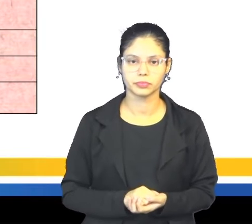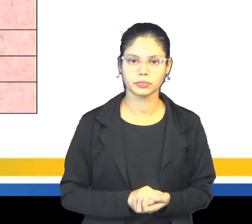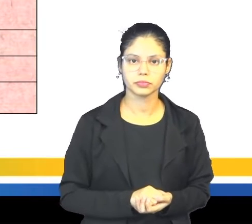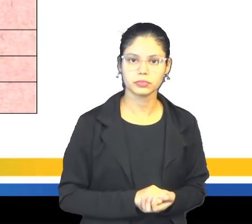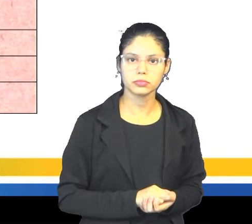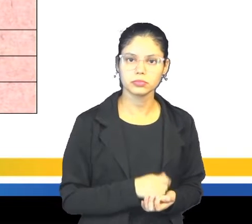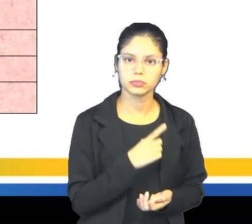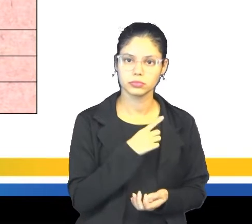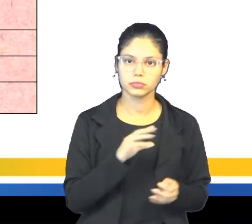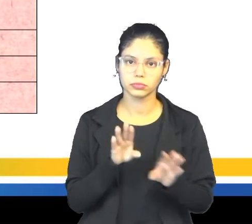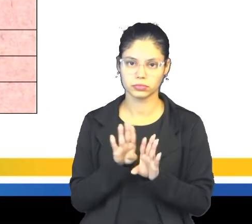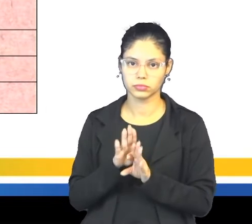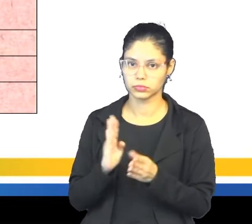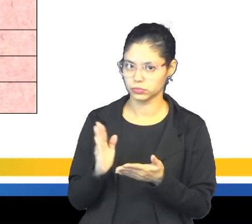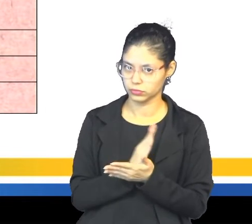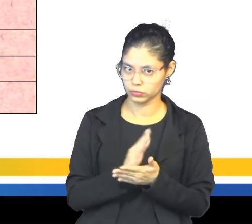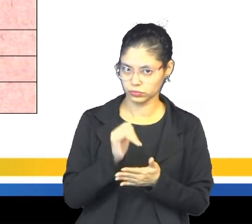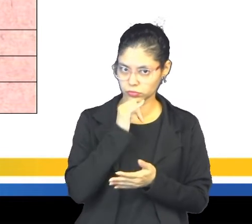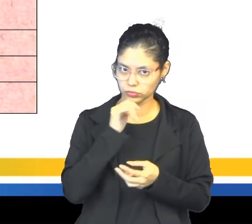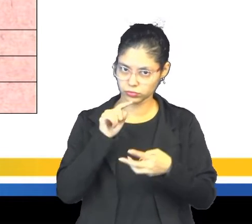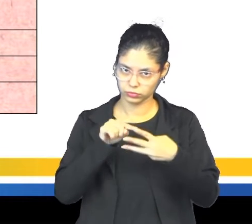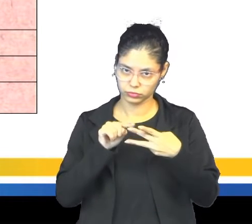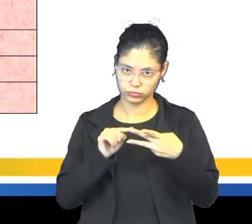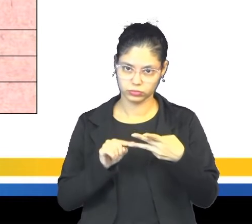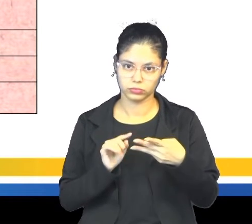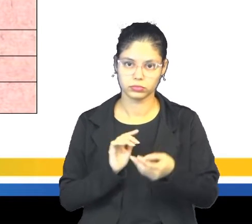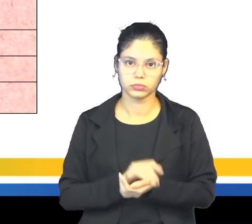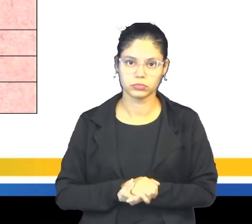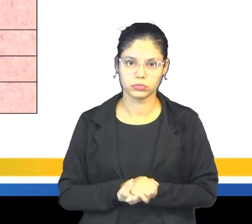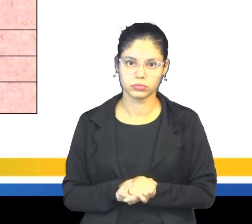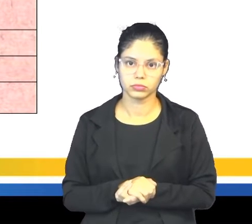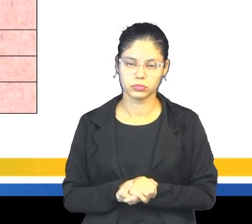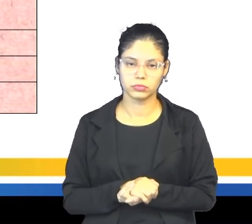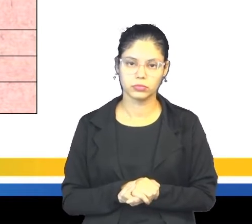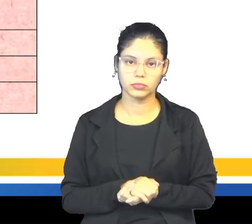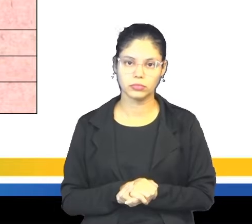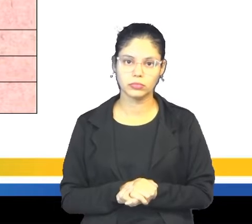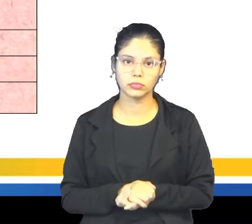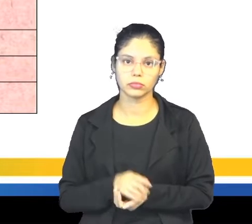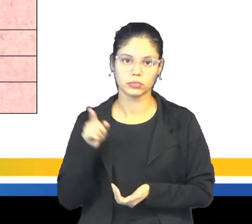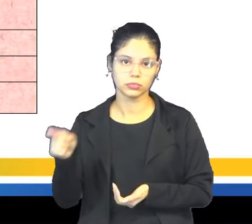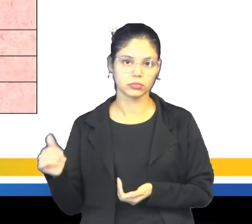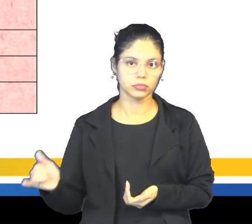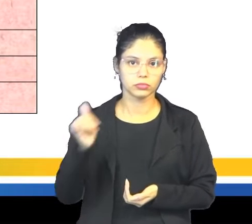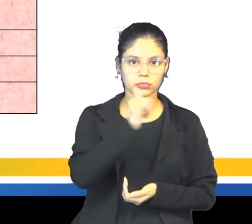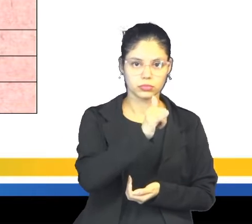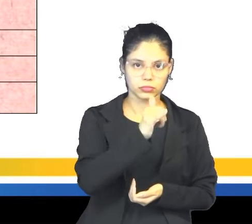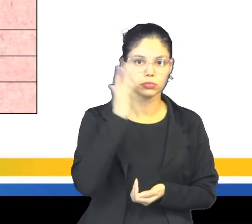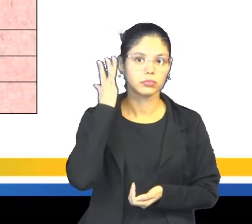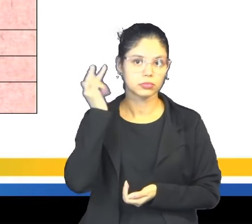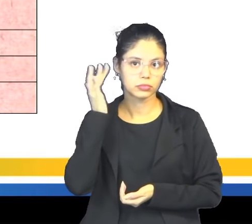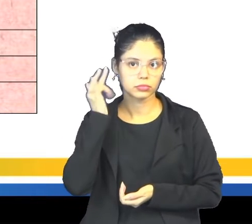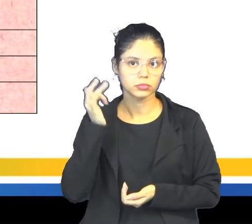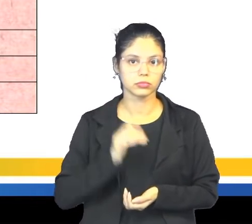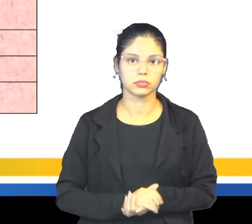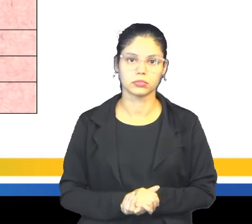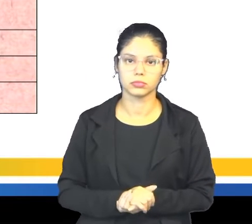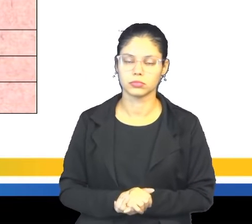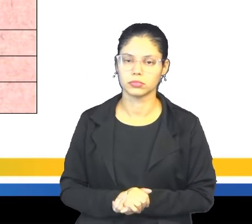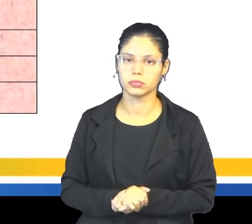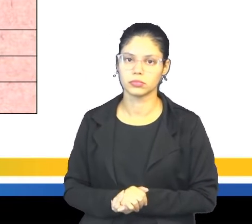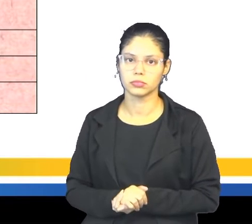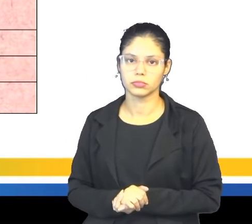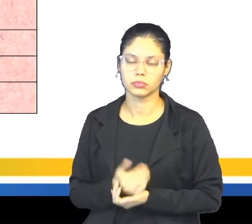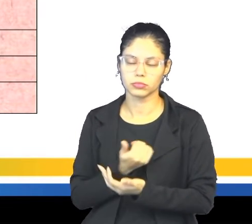E nós temos ali alguns exemplos. He's going to travel tomorrow. Ela vai viajar amanhã, né? Além de ser